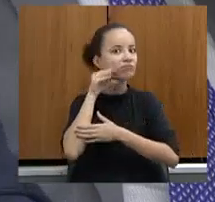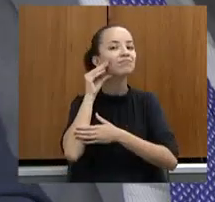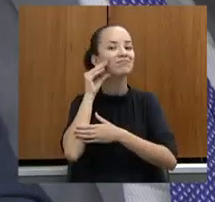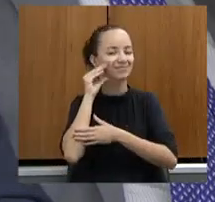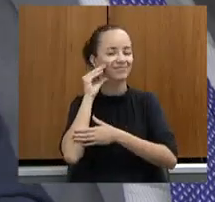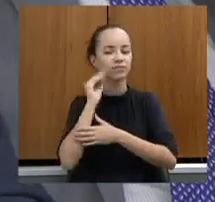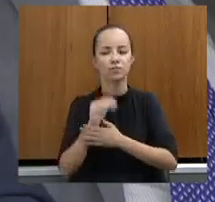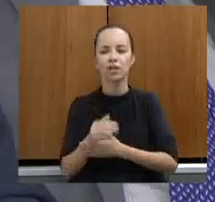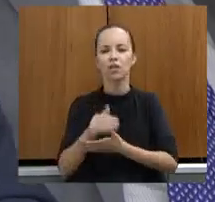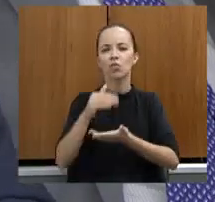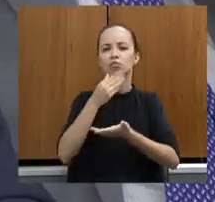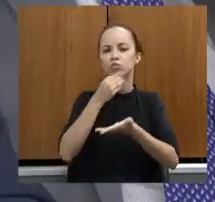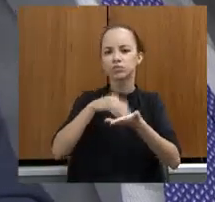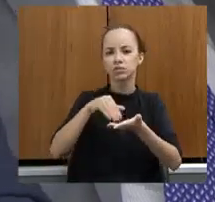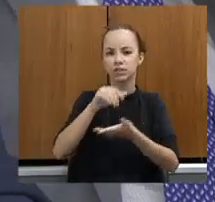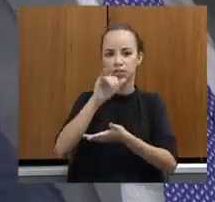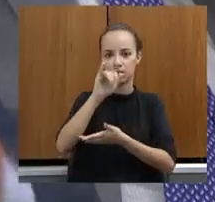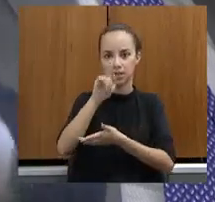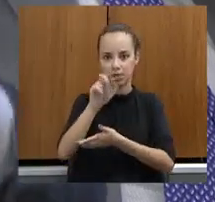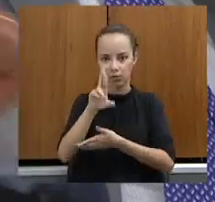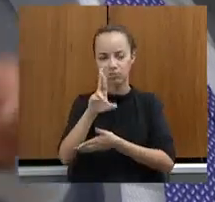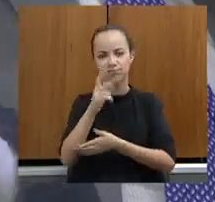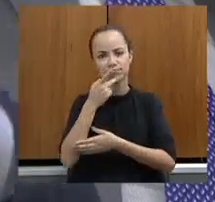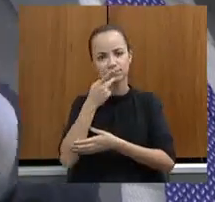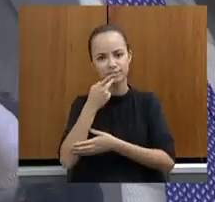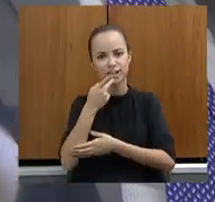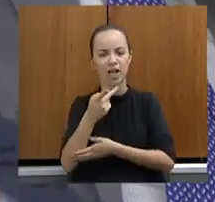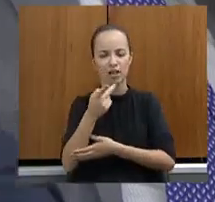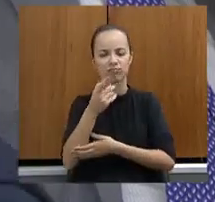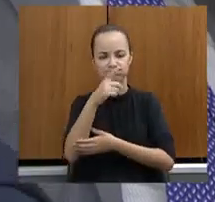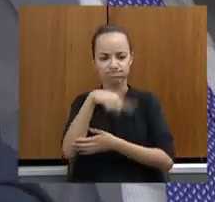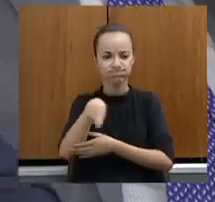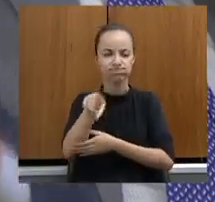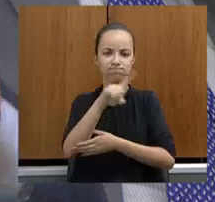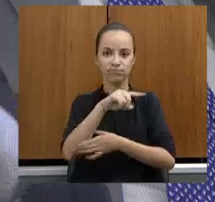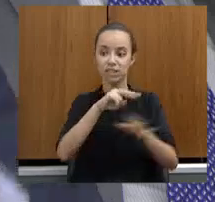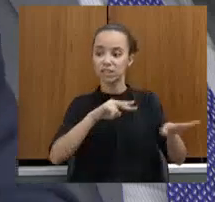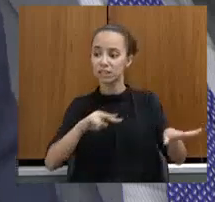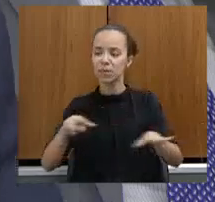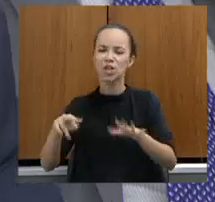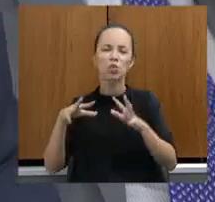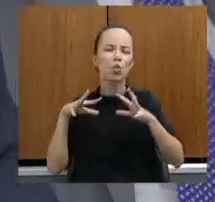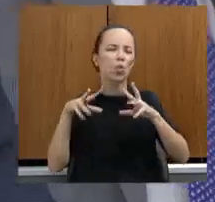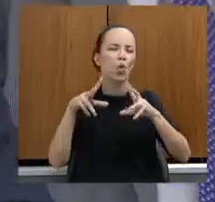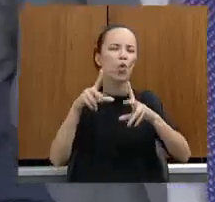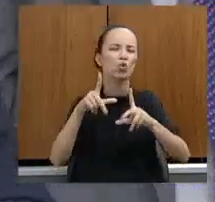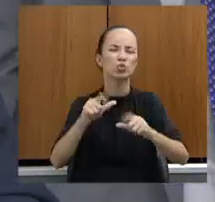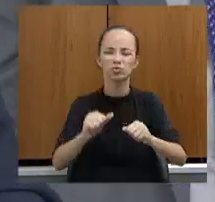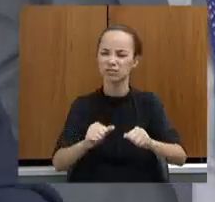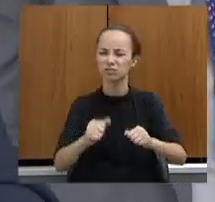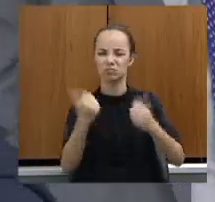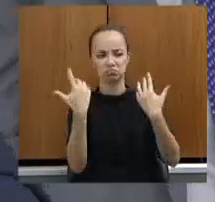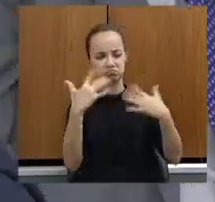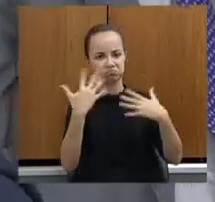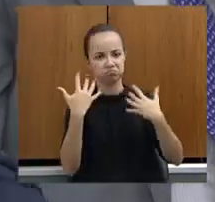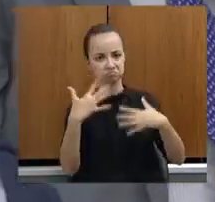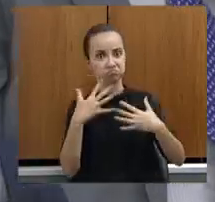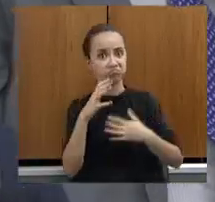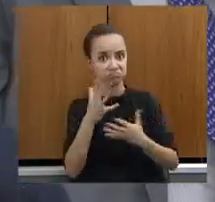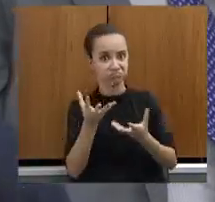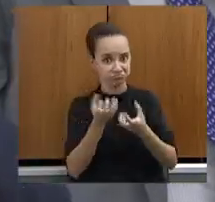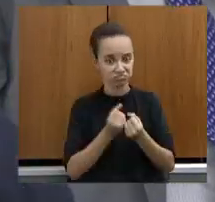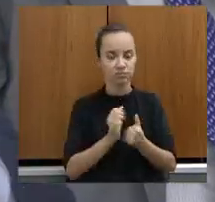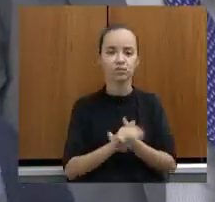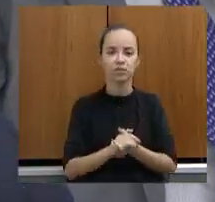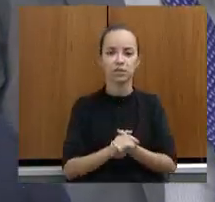secretário Igor deve dizer de todos os secretários também essa semana todos foram elogiados particularmente